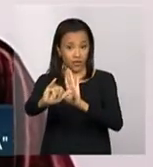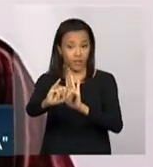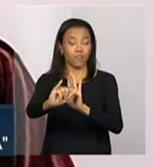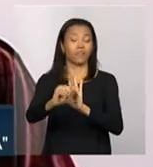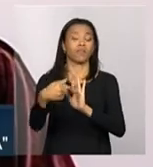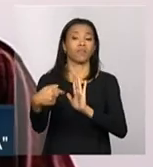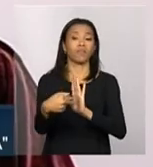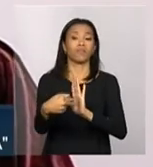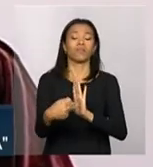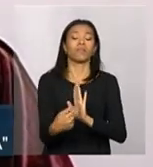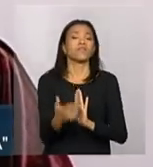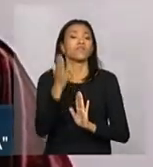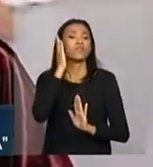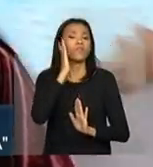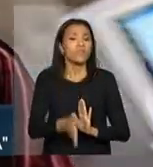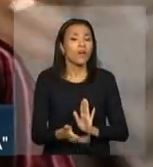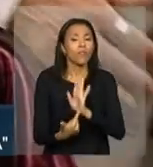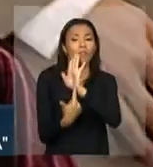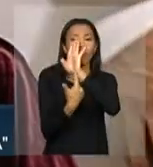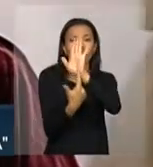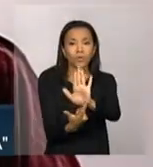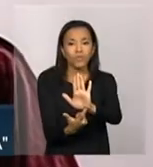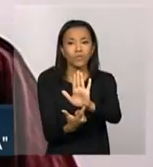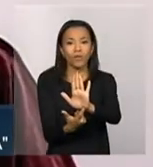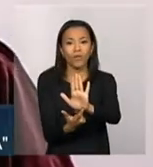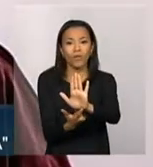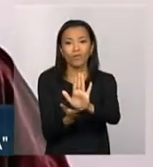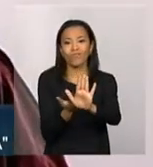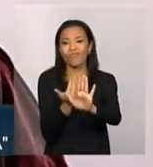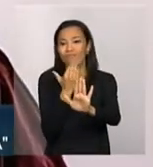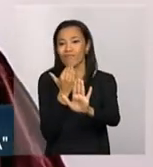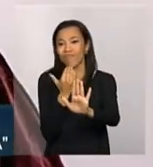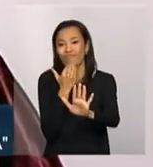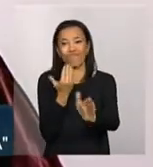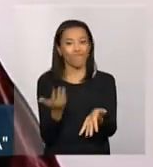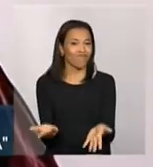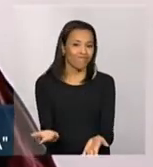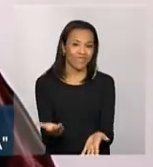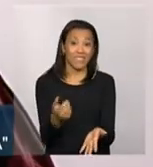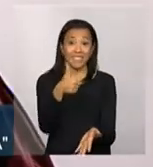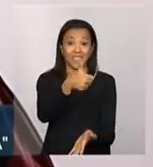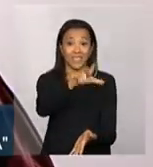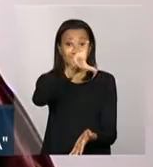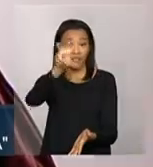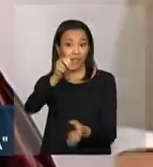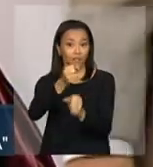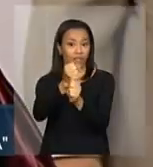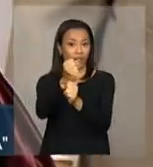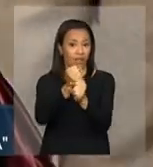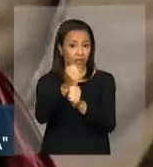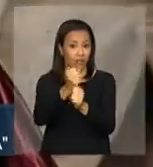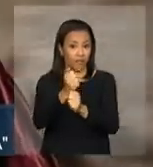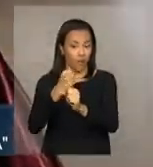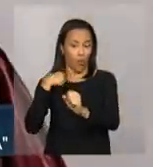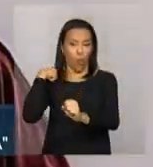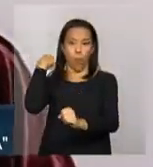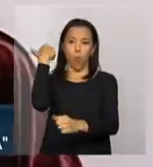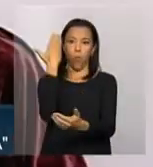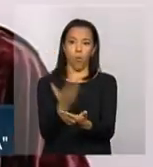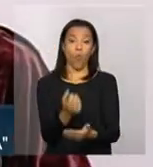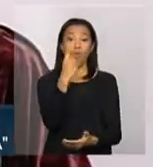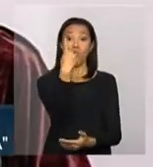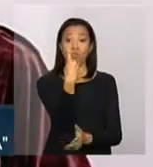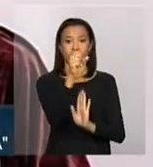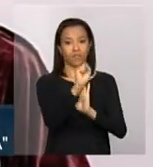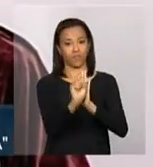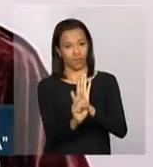essa lei, ela já se mostrou ineficaz. São quantos? 150 anos? Um século e meio. Eu até acho